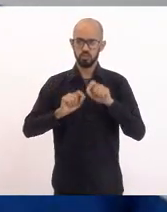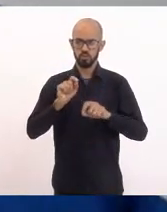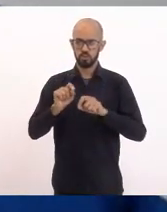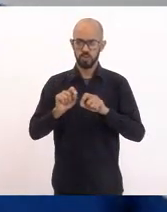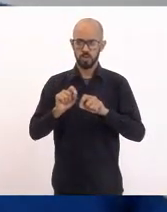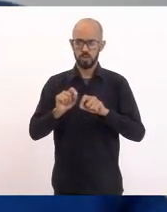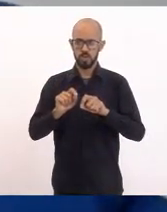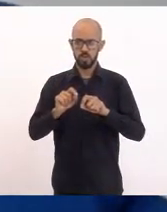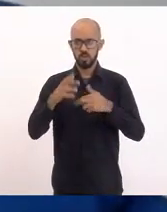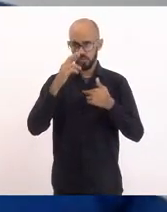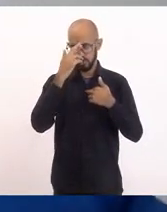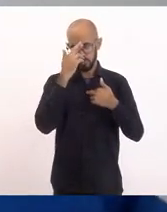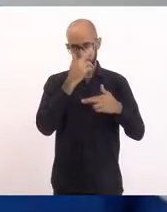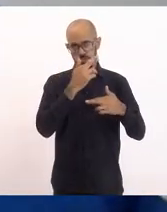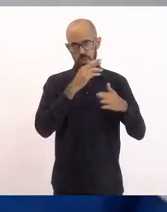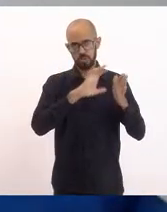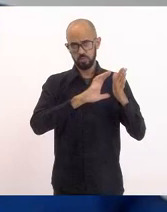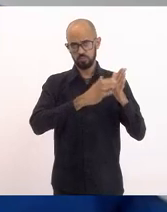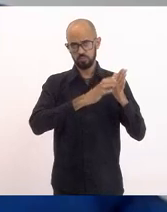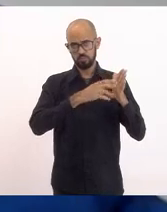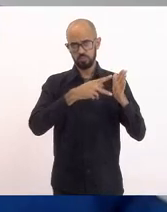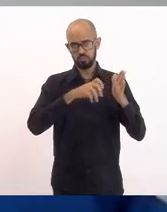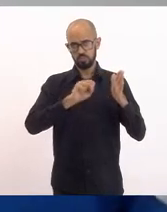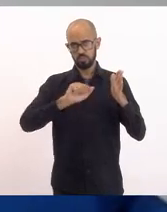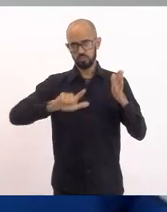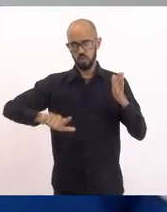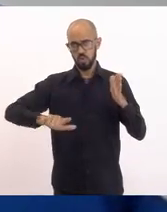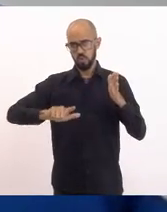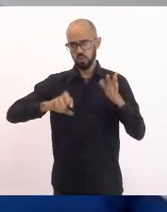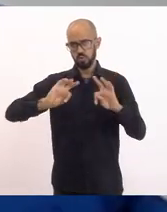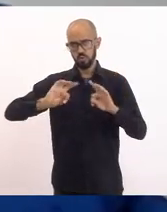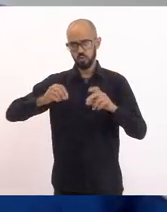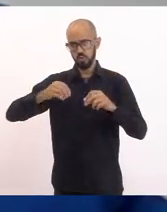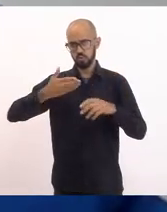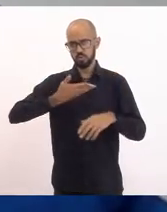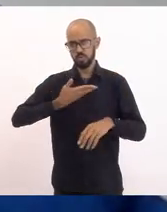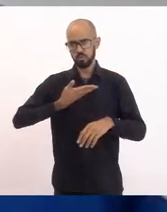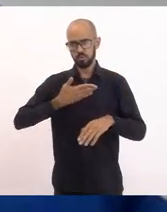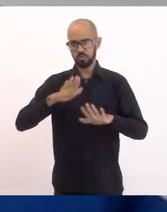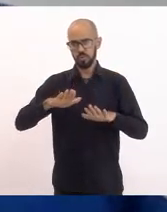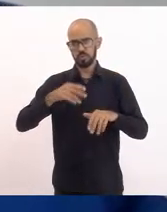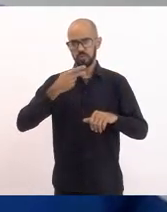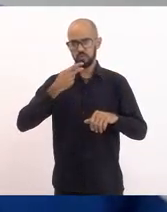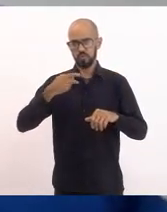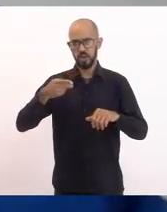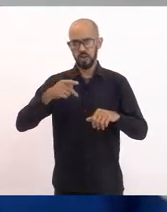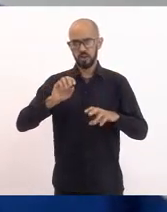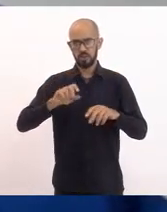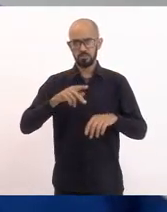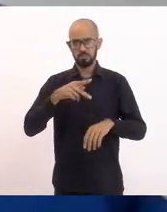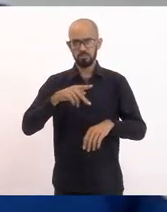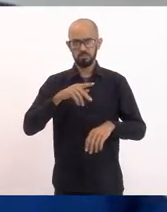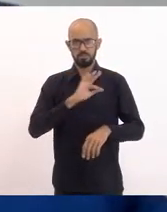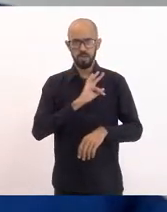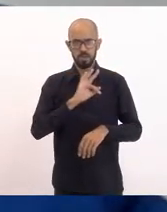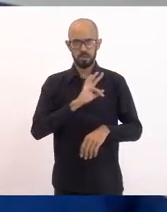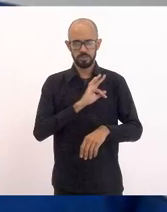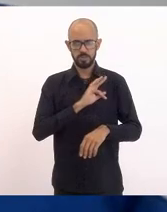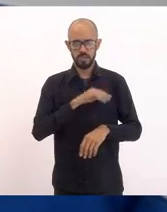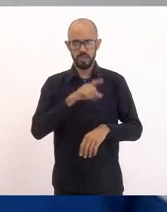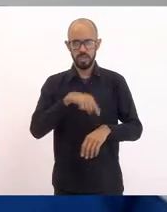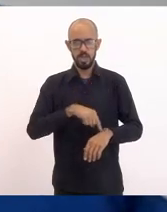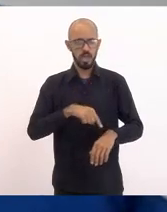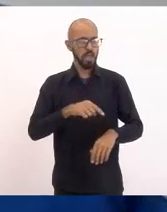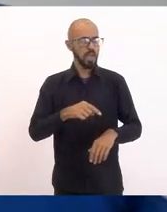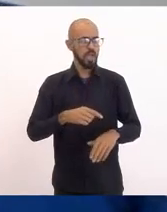bancada do PSOL, como todos os colegas, vocês sabem disso, mas quem fala muito que PM é tudo bandido de farda, matador,